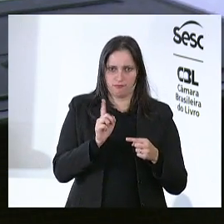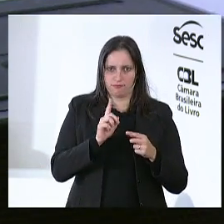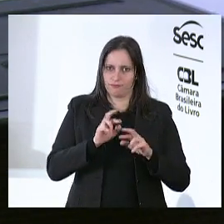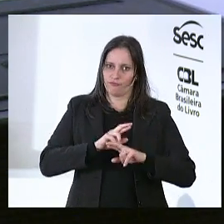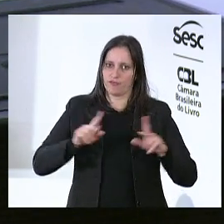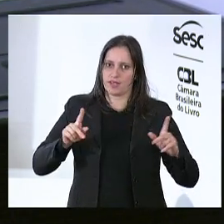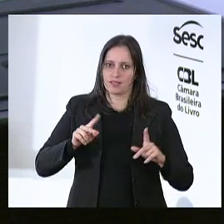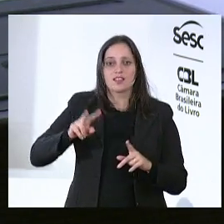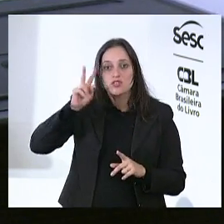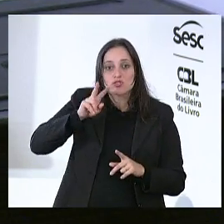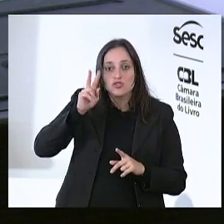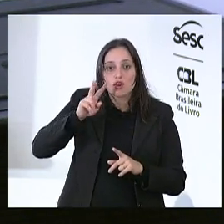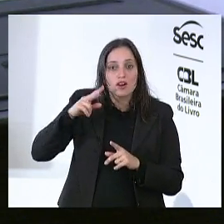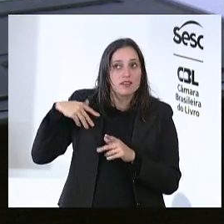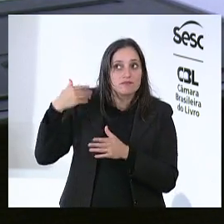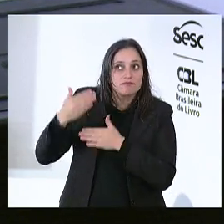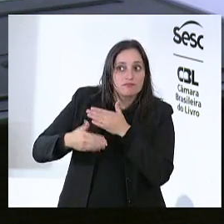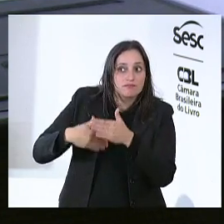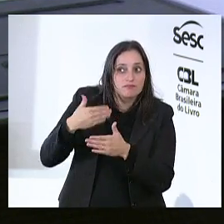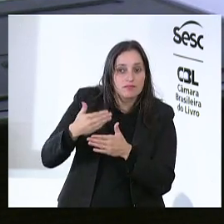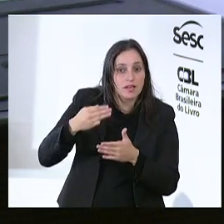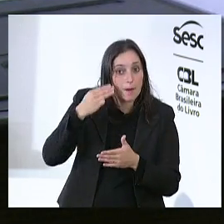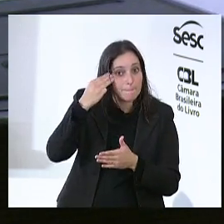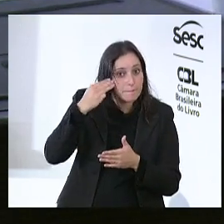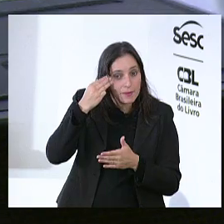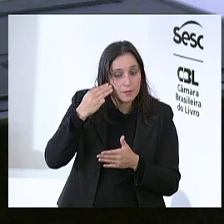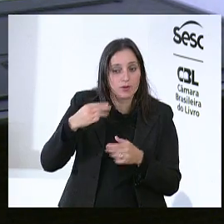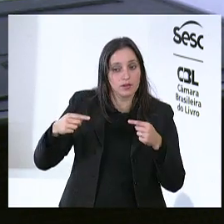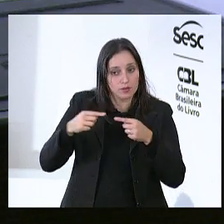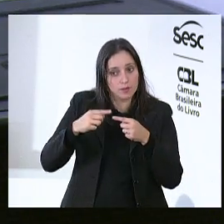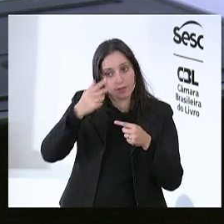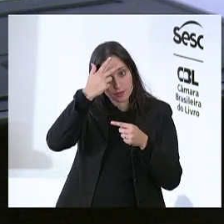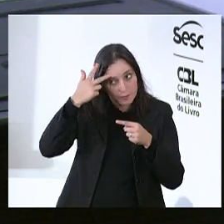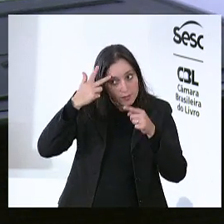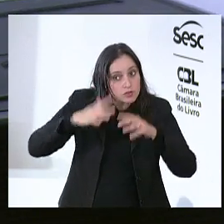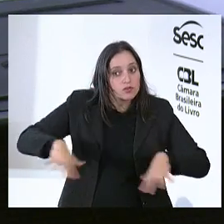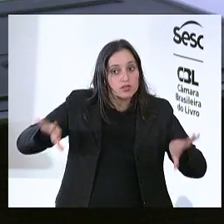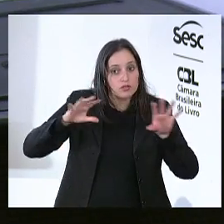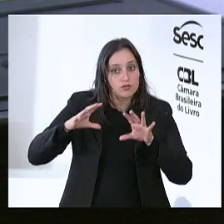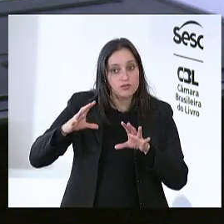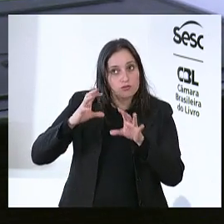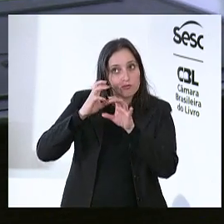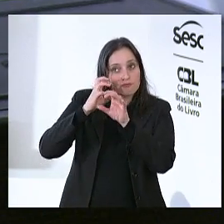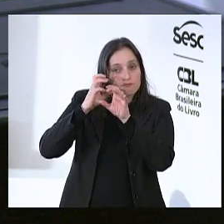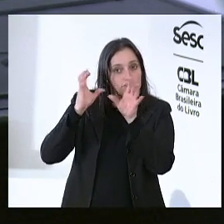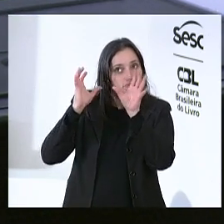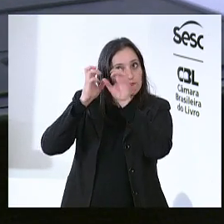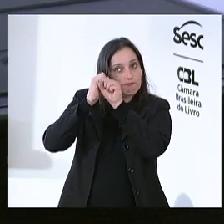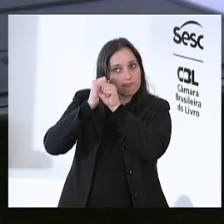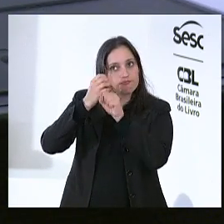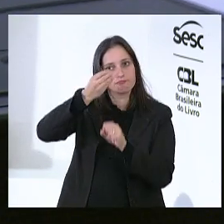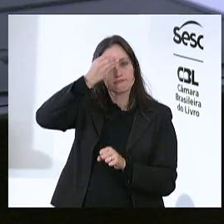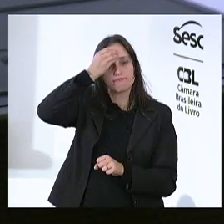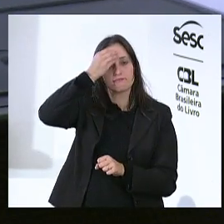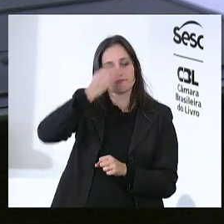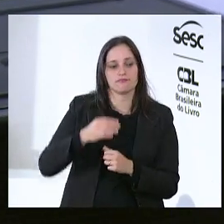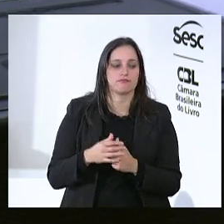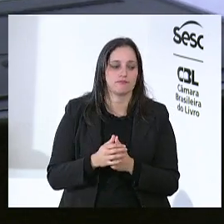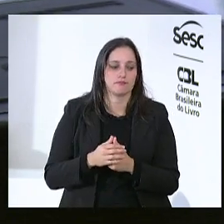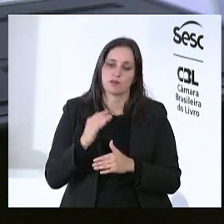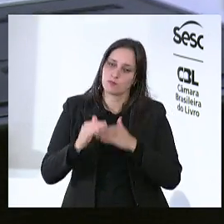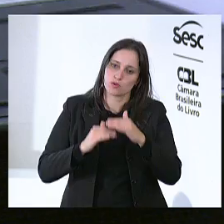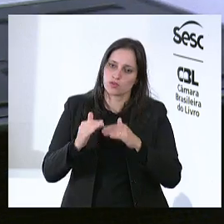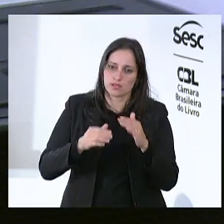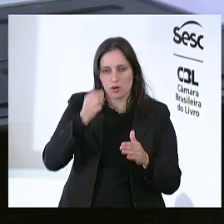memória, mas a memória é um patrimônio social conflitivo construído por grupos, né? É um processo cultural.